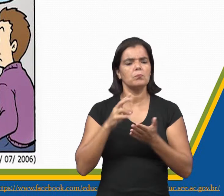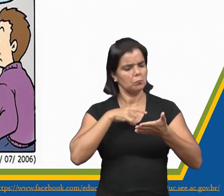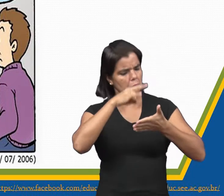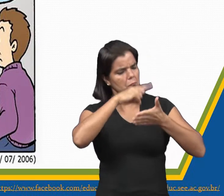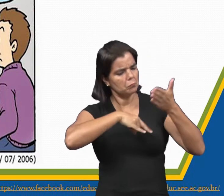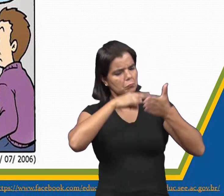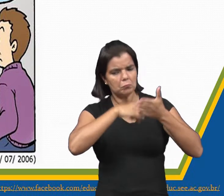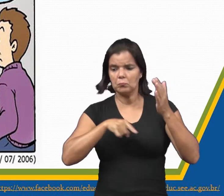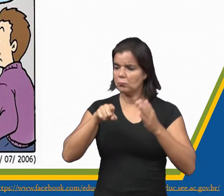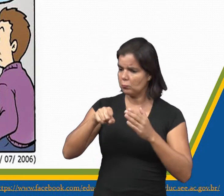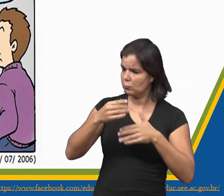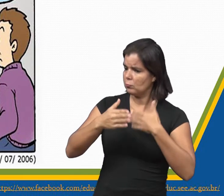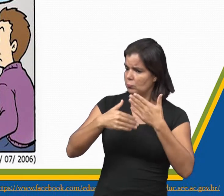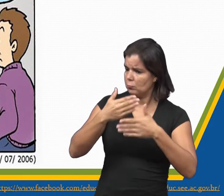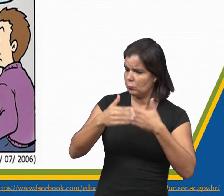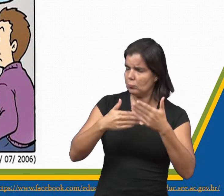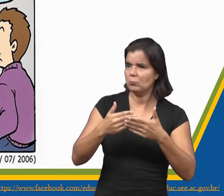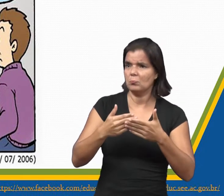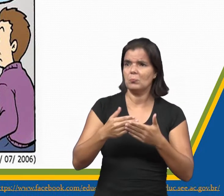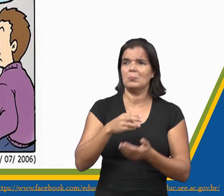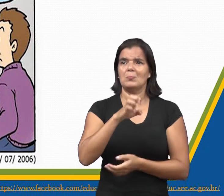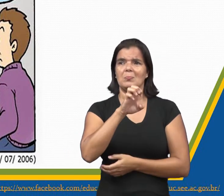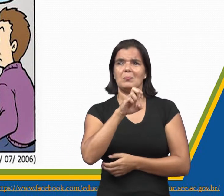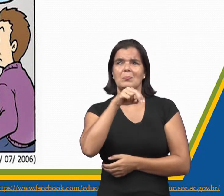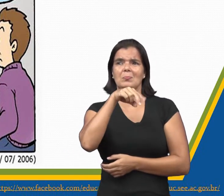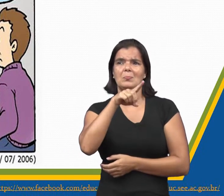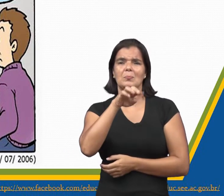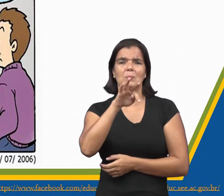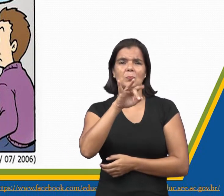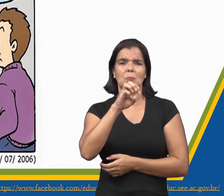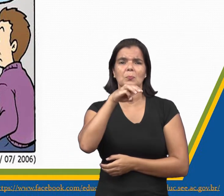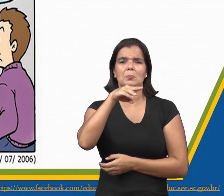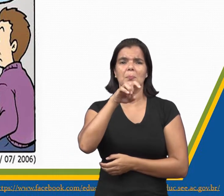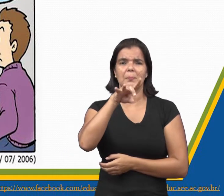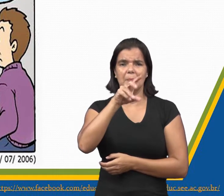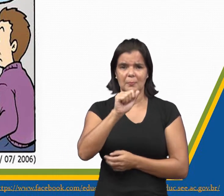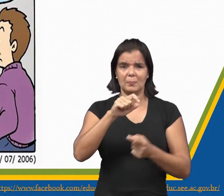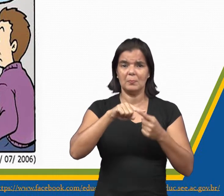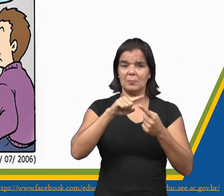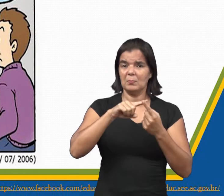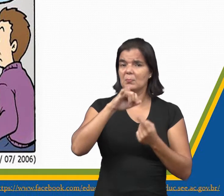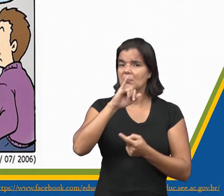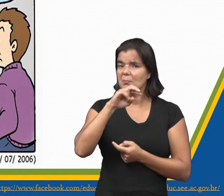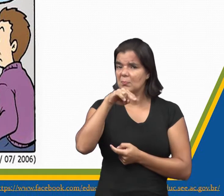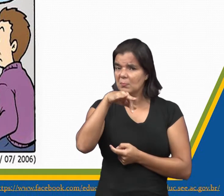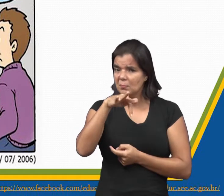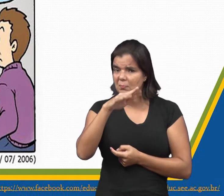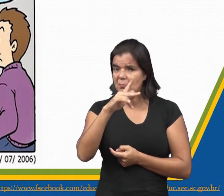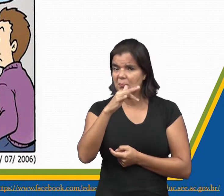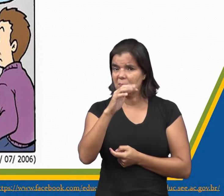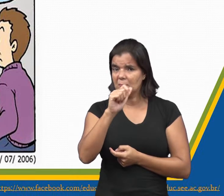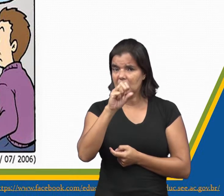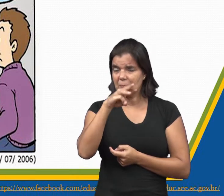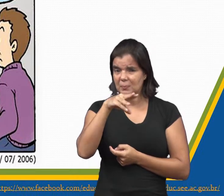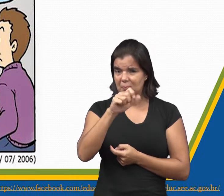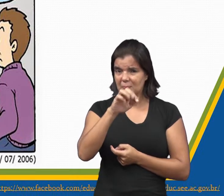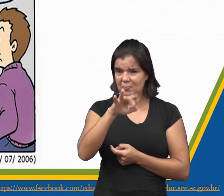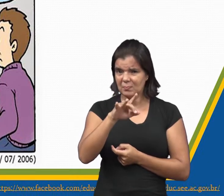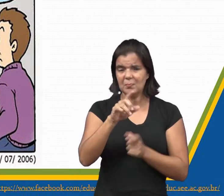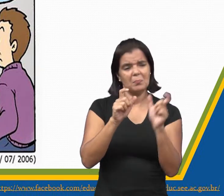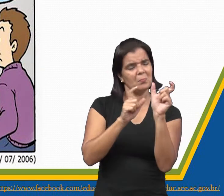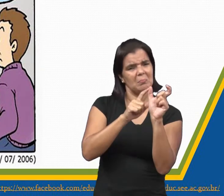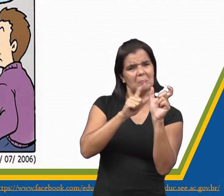você está com um processo de intumescência resultante de lesão inflamatória e necrose